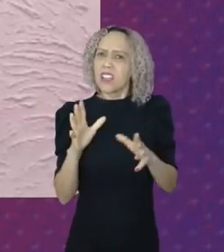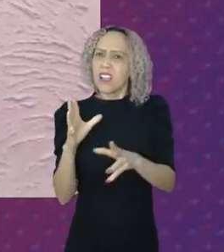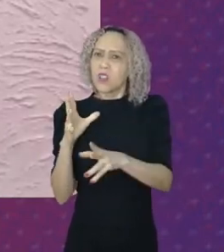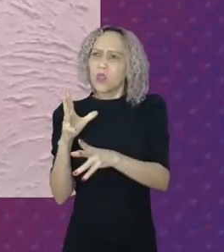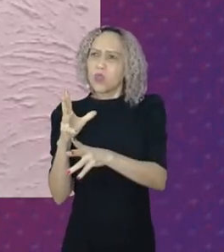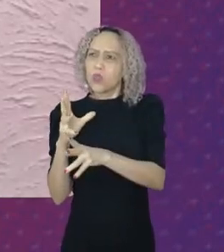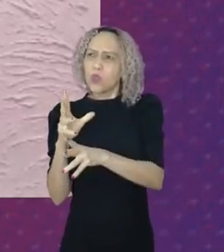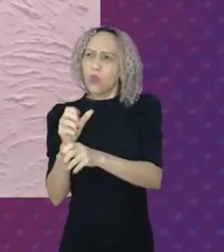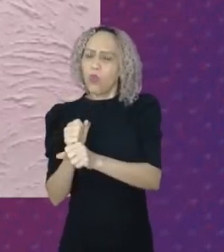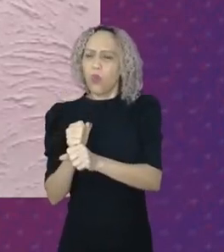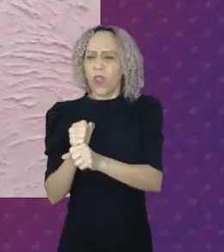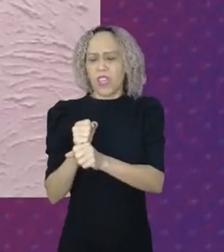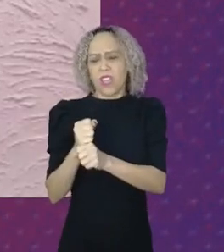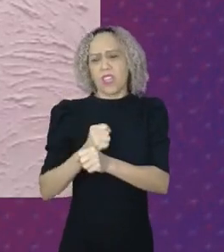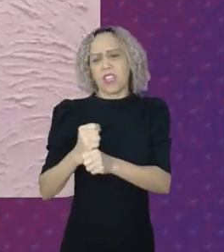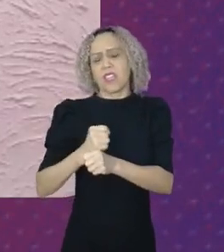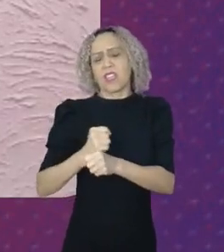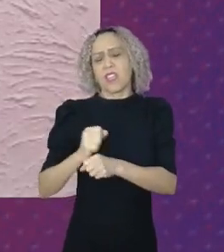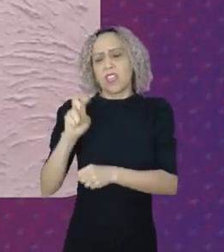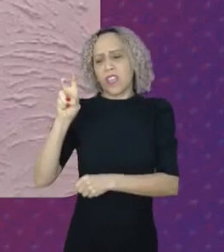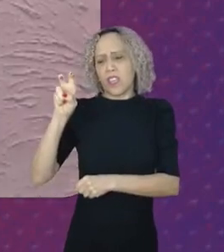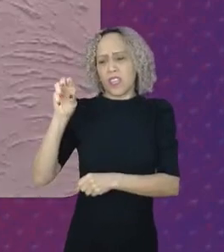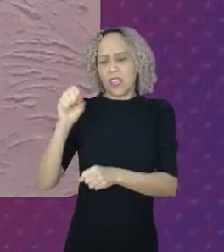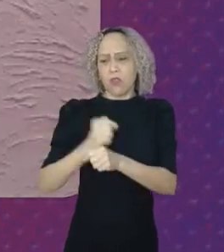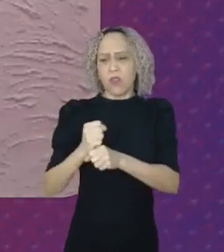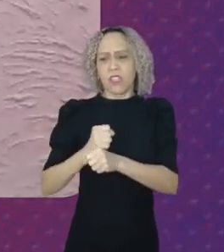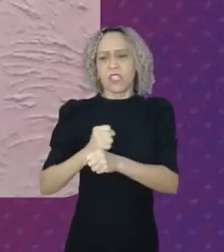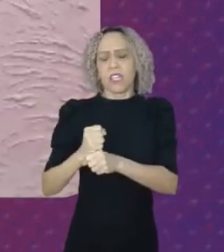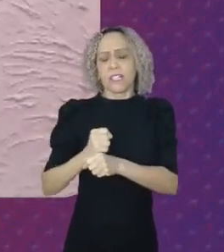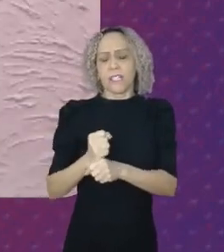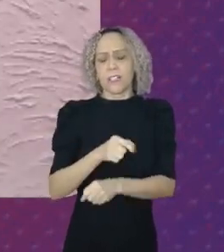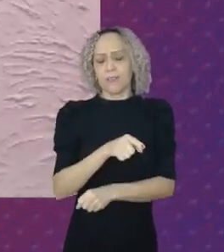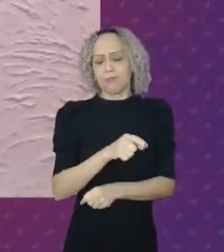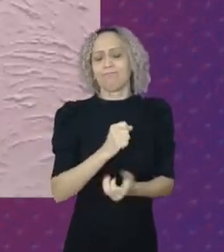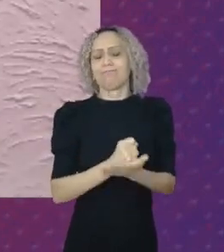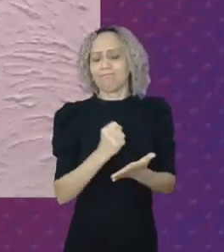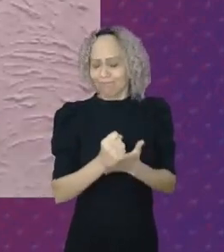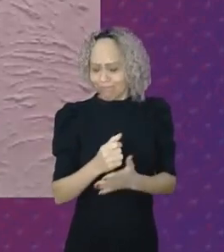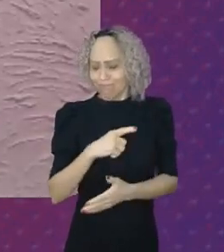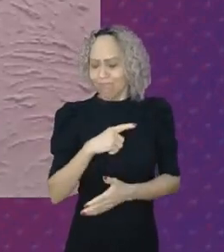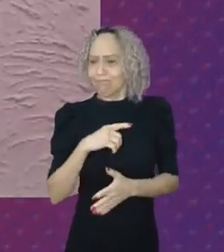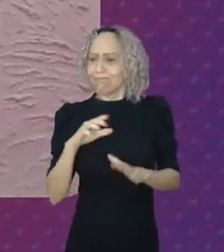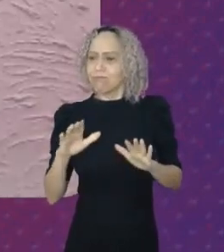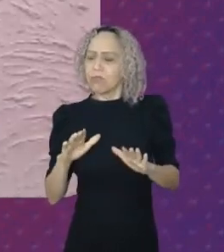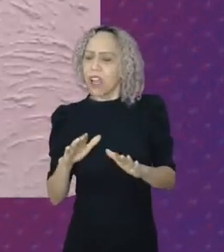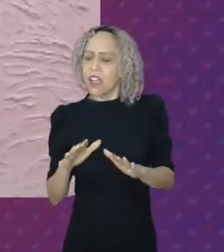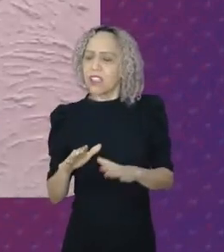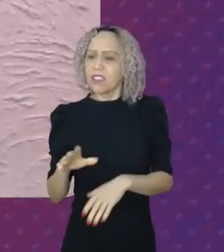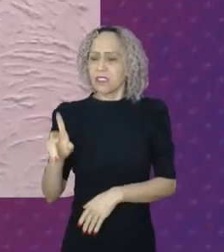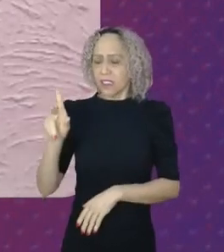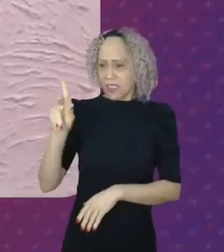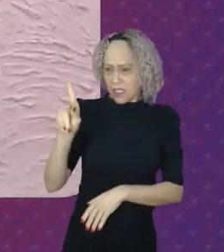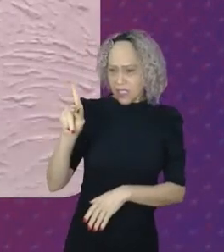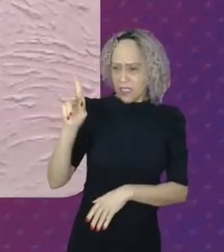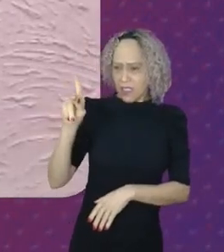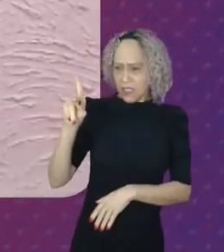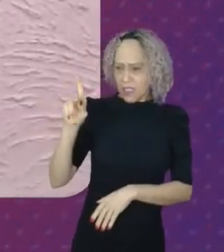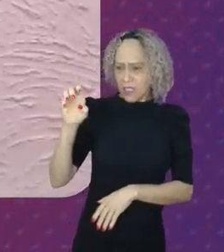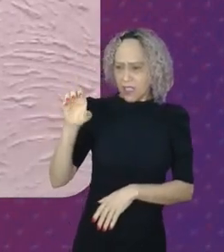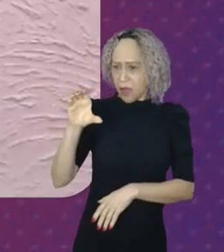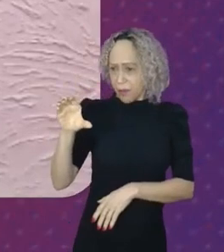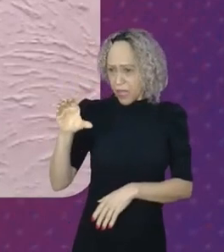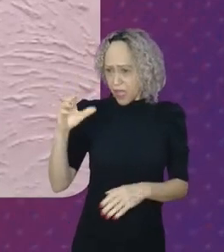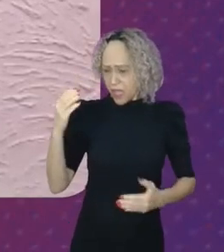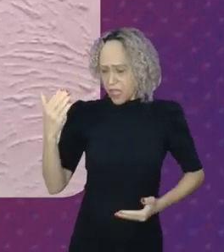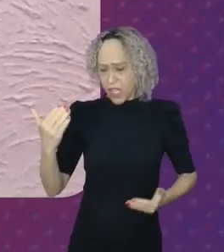Então, a PEC foi fundamental, mas a conquista da carteira assinada foi